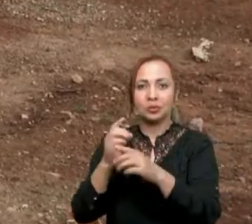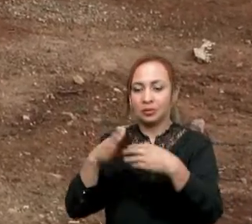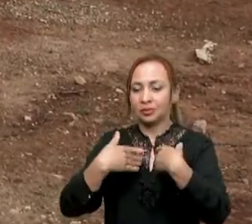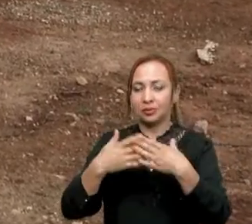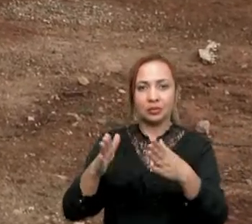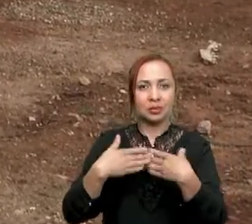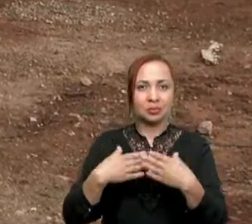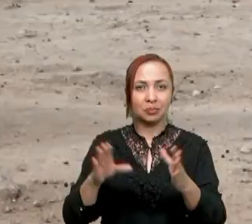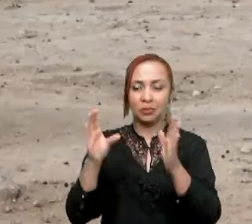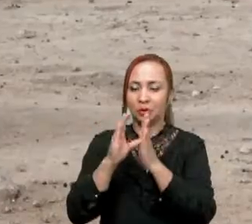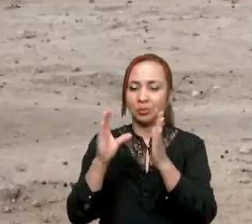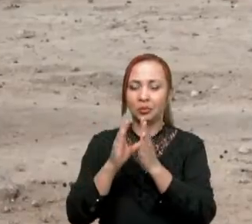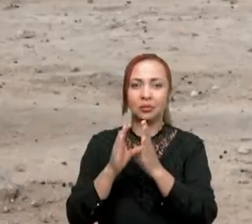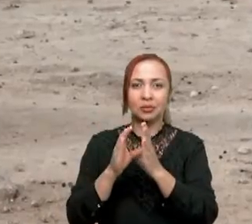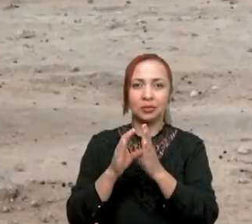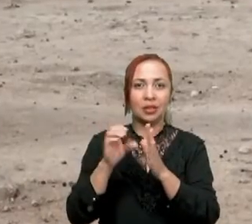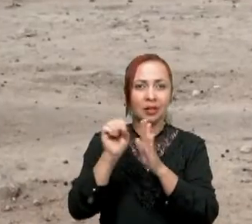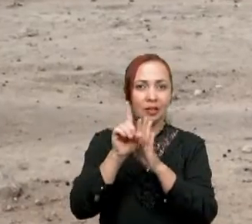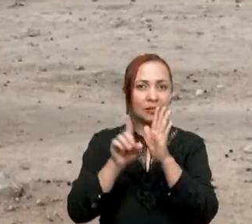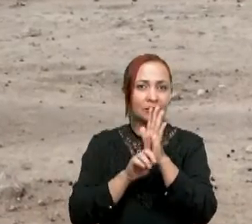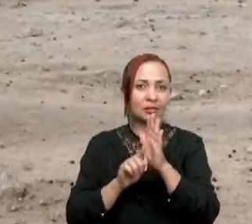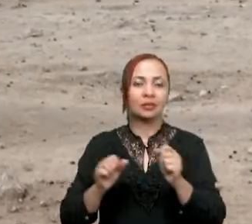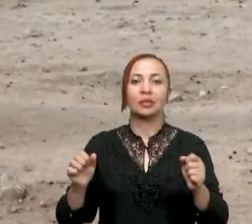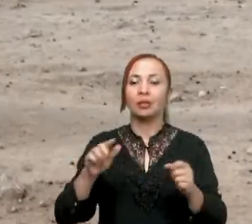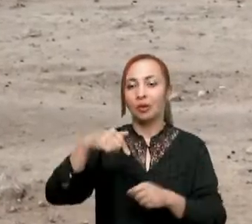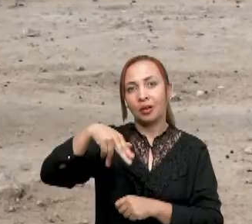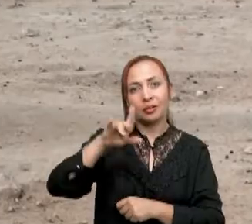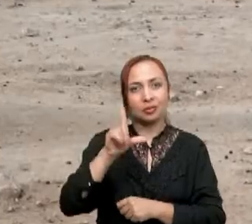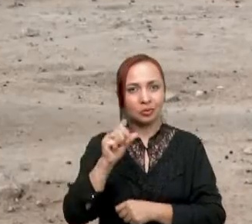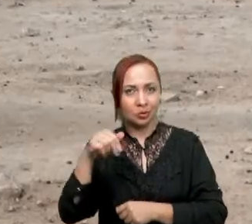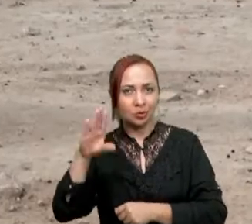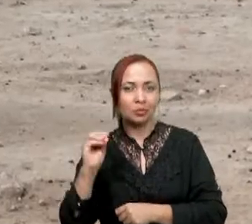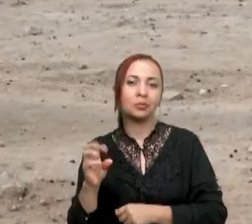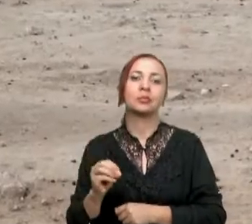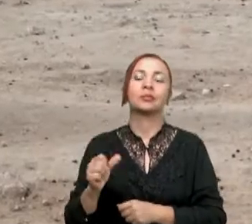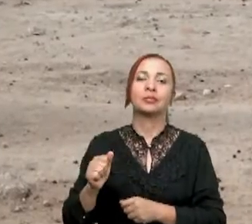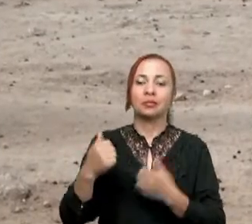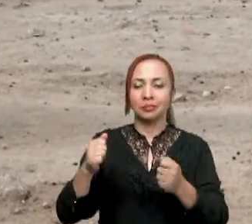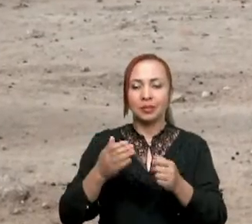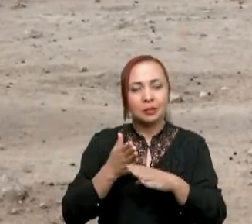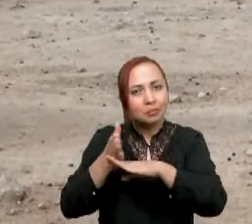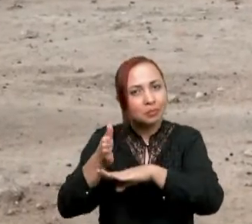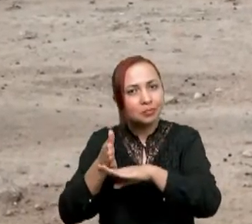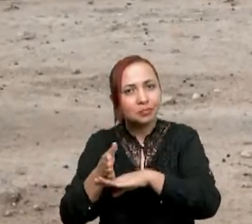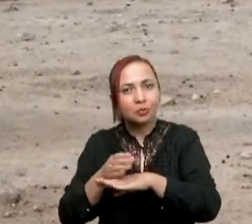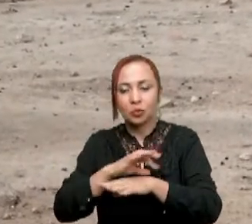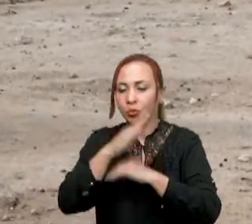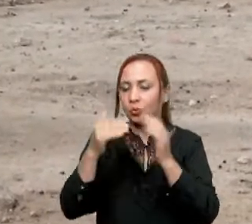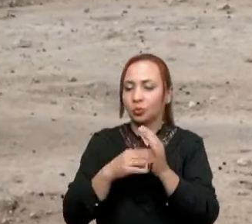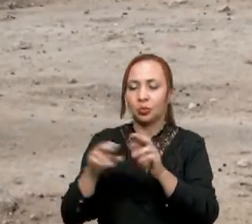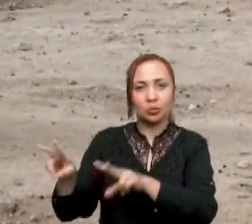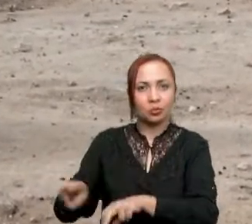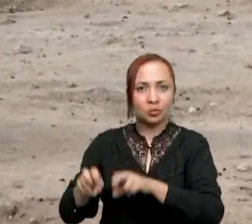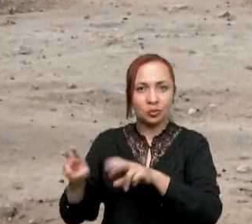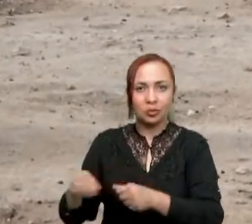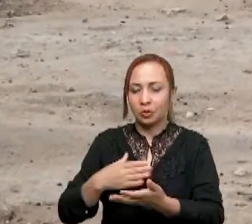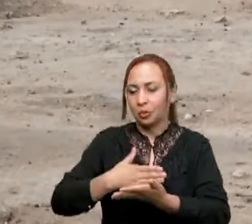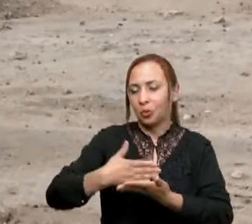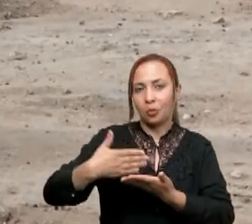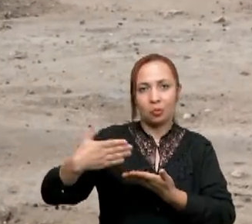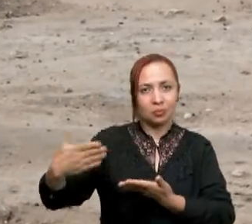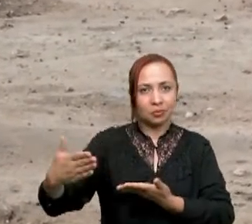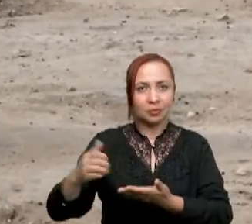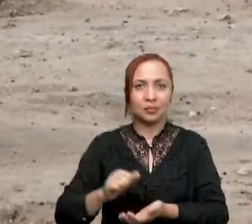demandas dessas Comunidades a educação quilombola ela precisa até passar não é por todos os campos desde o